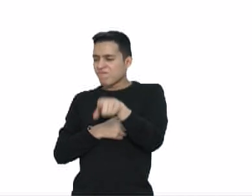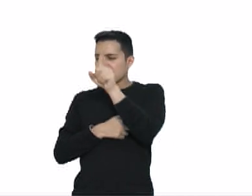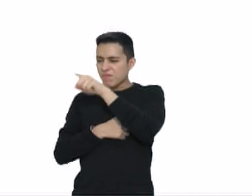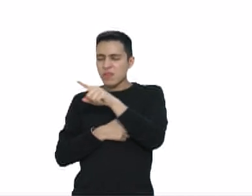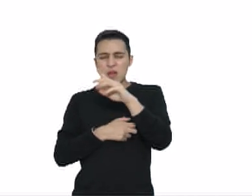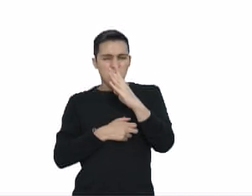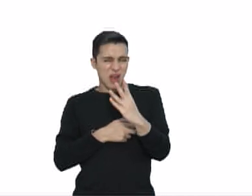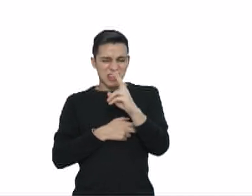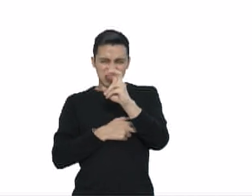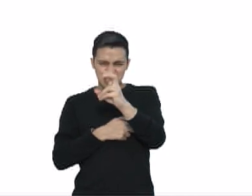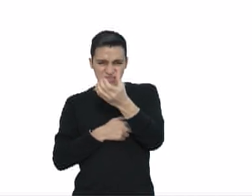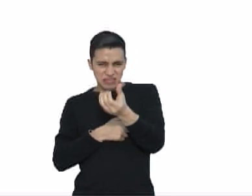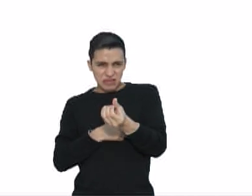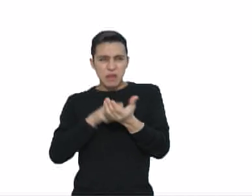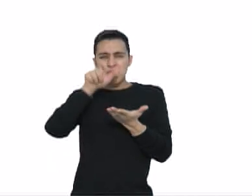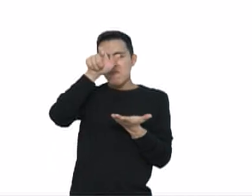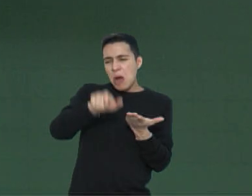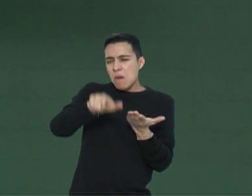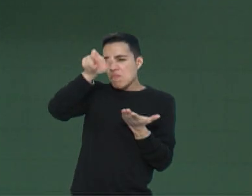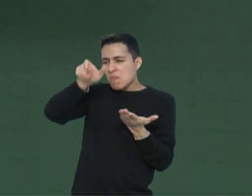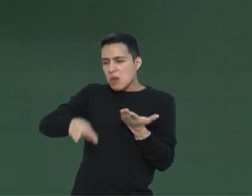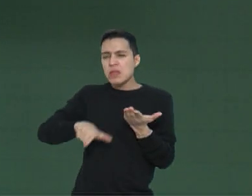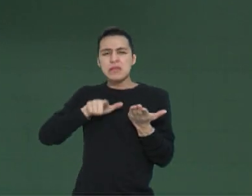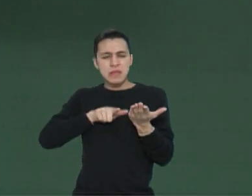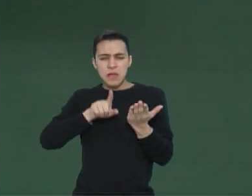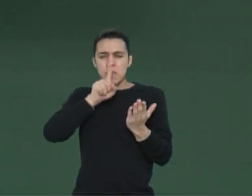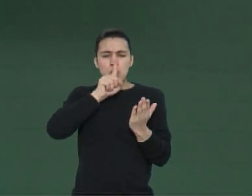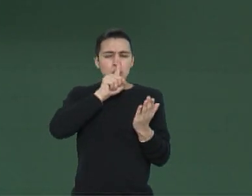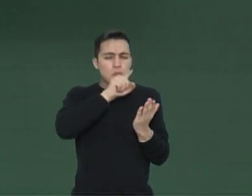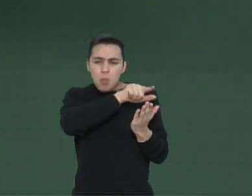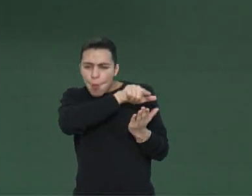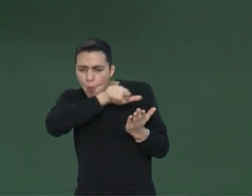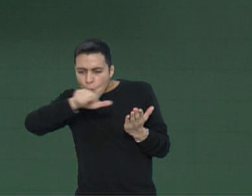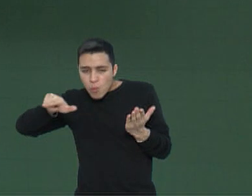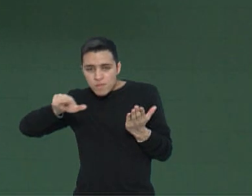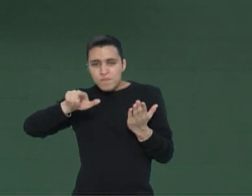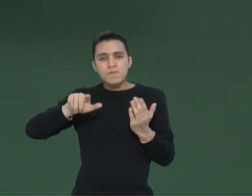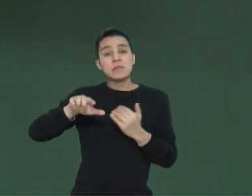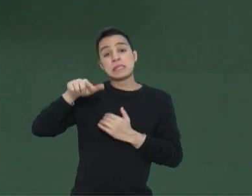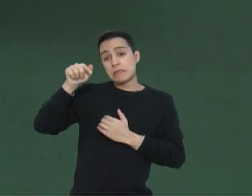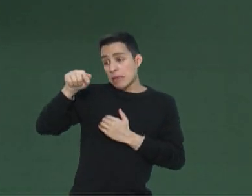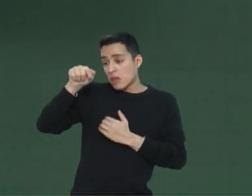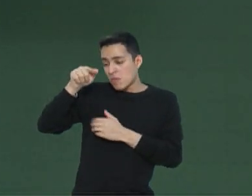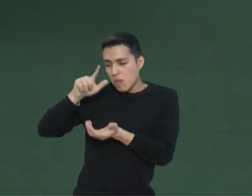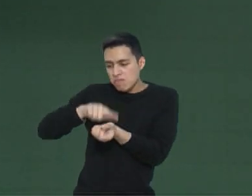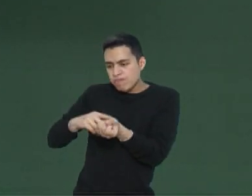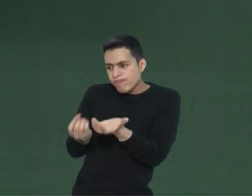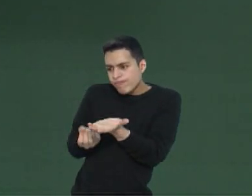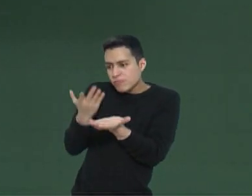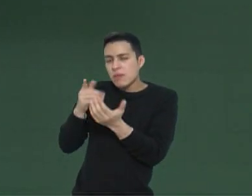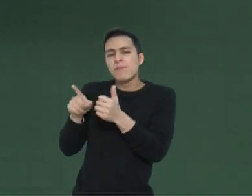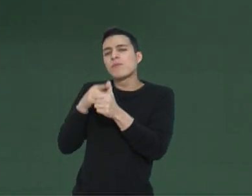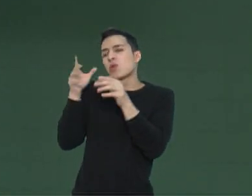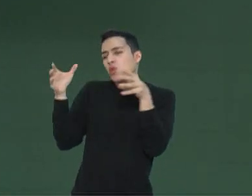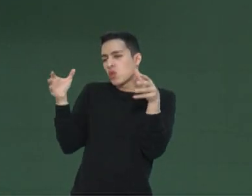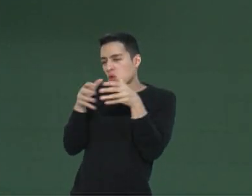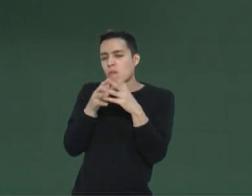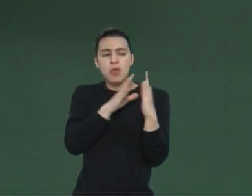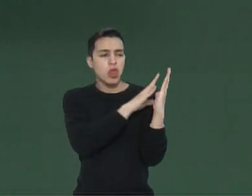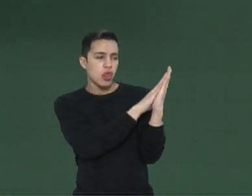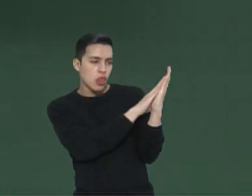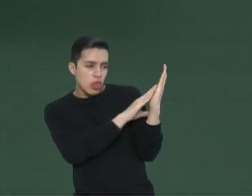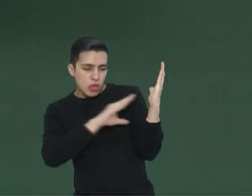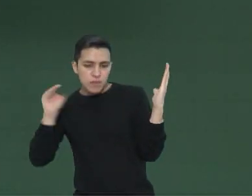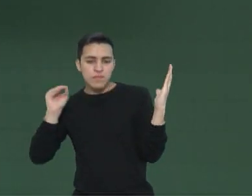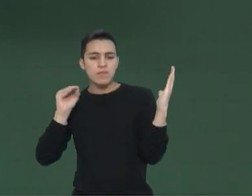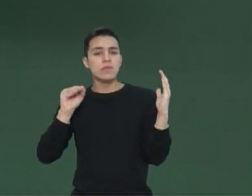quarta, quinta, sexta pulsação, nós temos silêncio de todos os grupos. Sétima pulsação, primeiro grupo repete o som, os